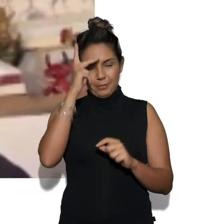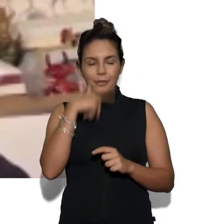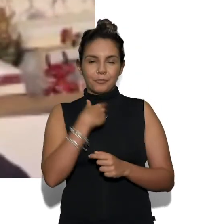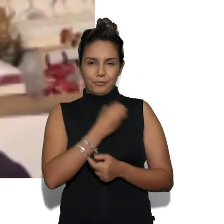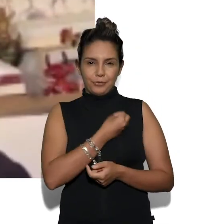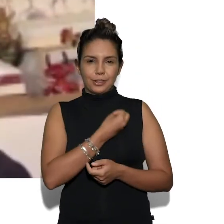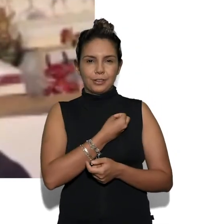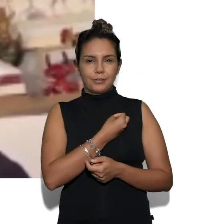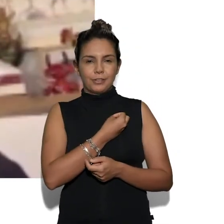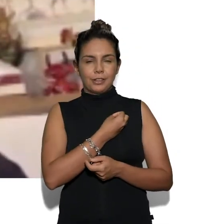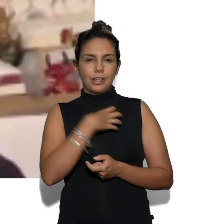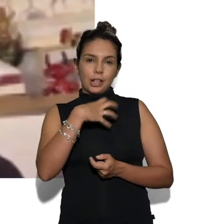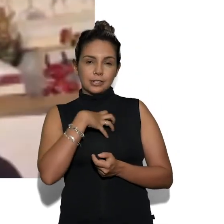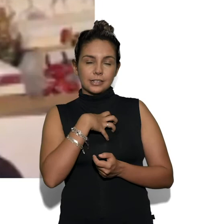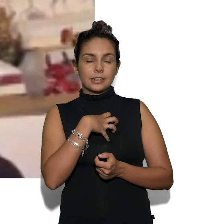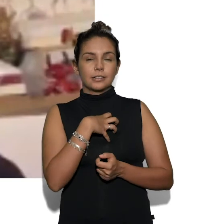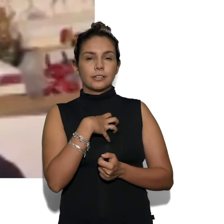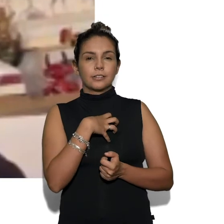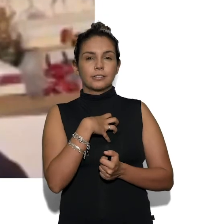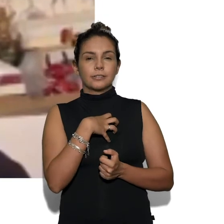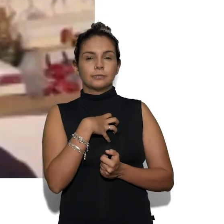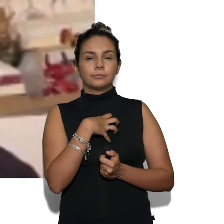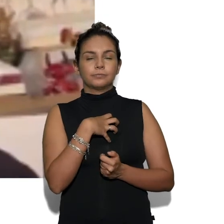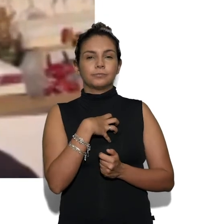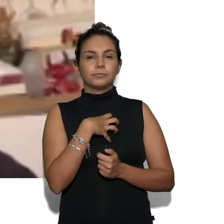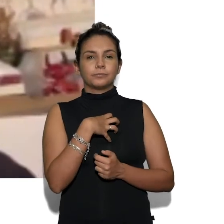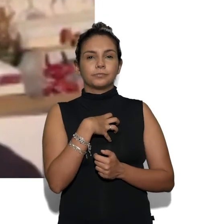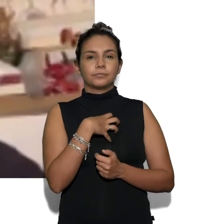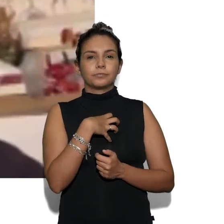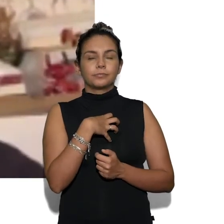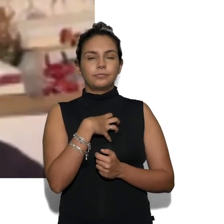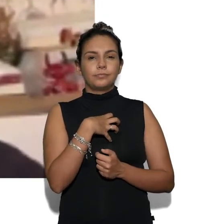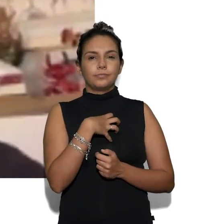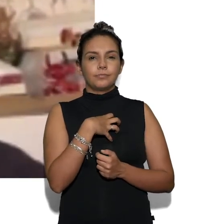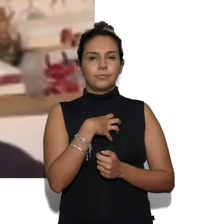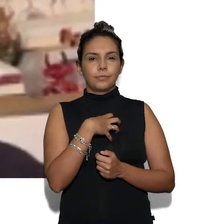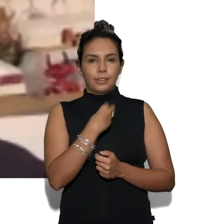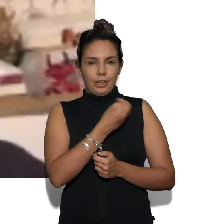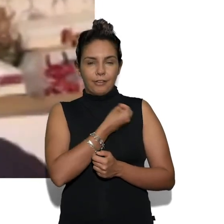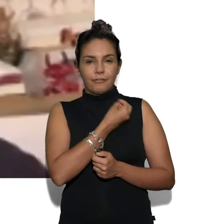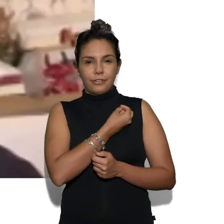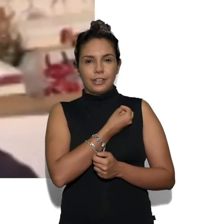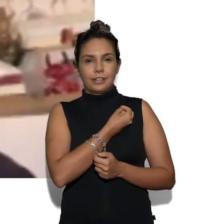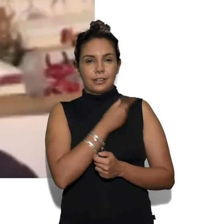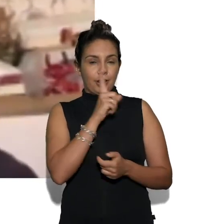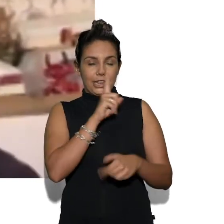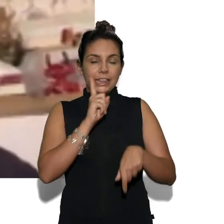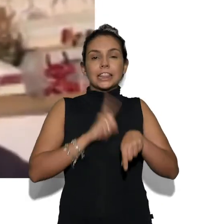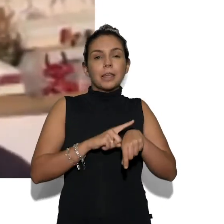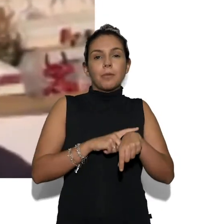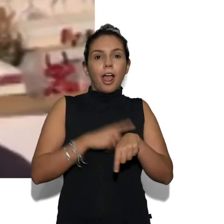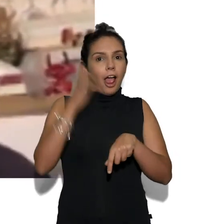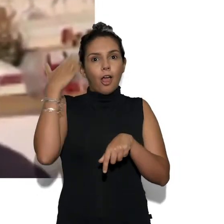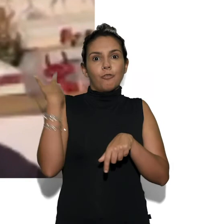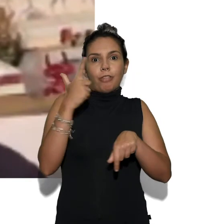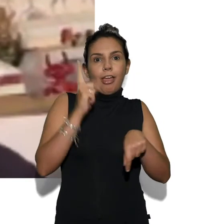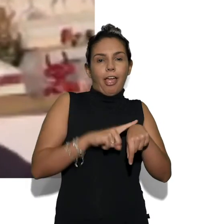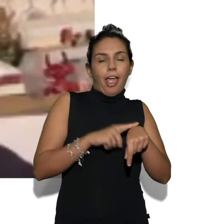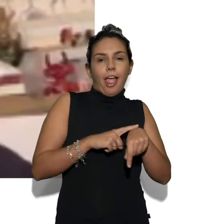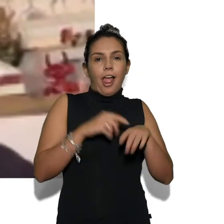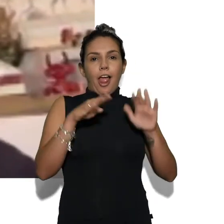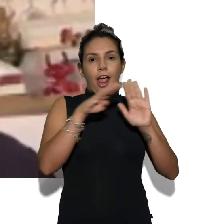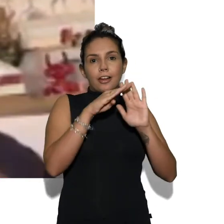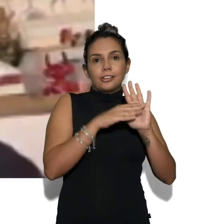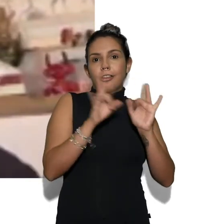à minha vida, que é a sensação de que, pura e simplesmente, a vida não me dá tempo, a